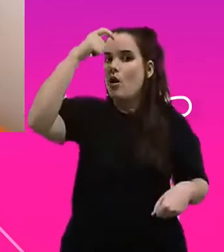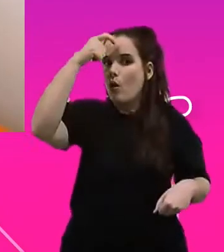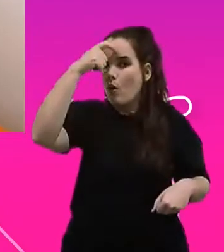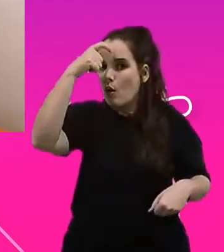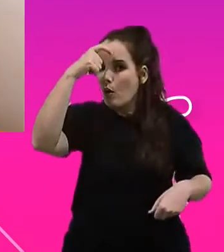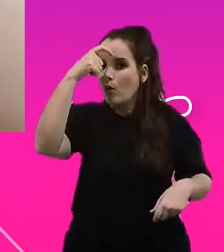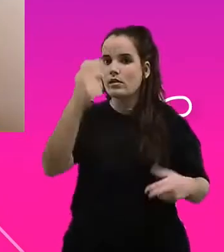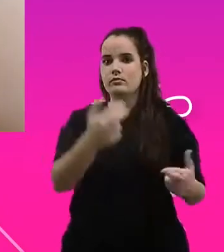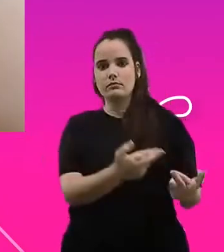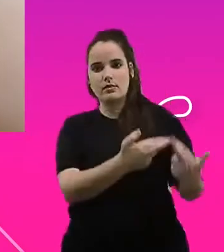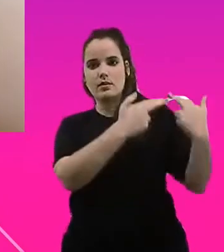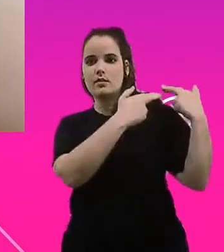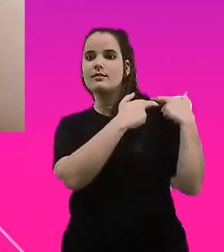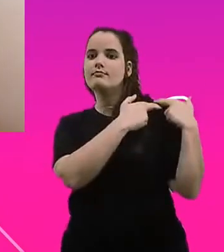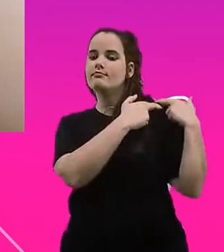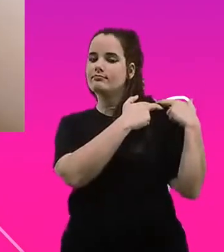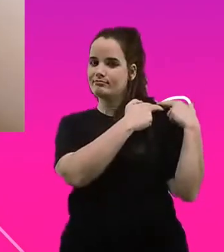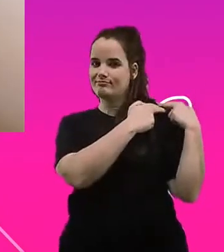gente está fazendo.